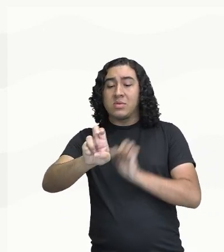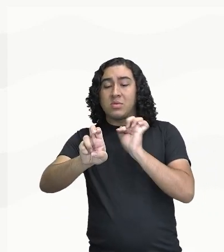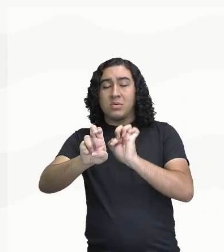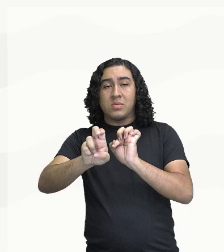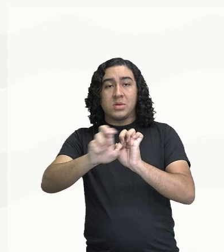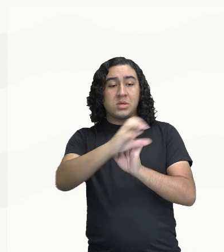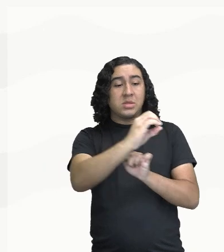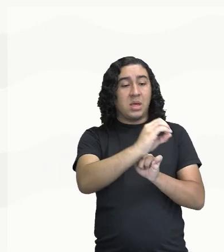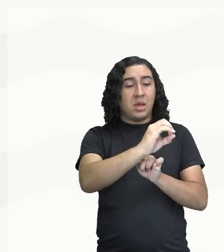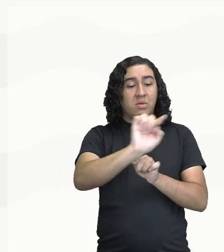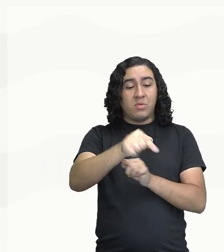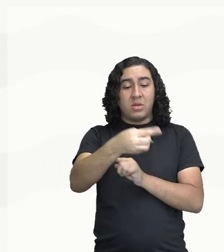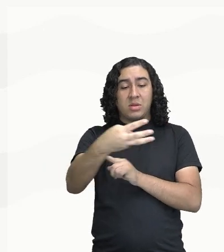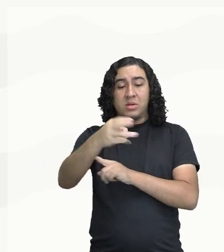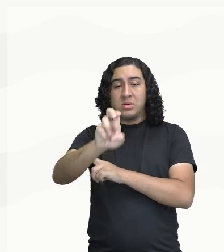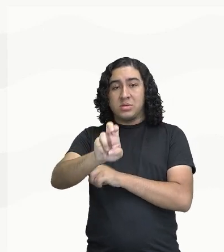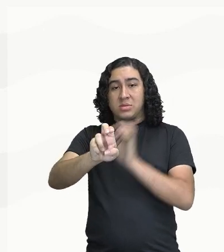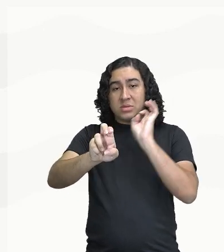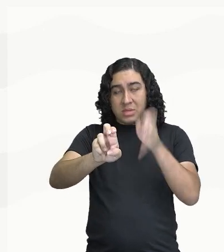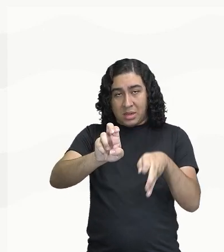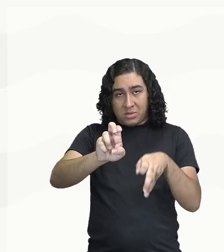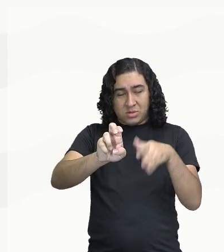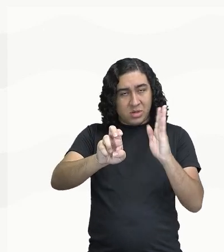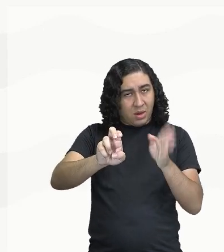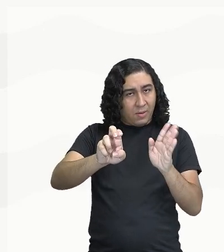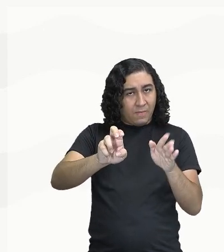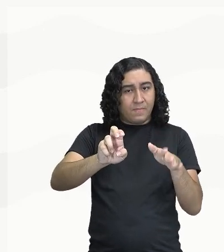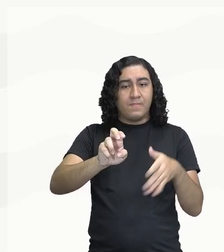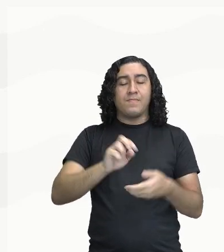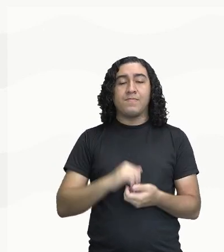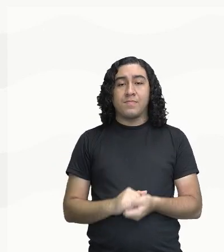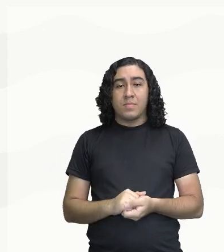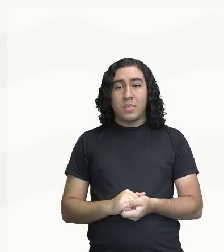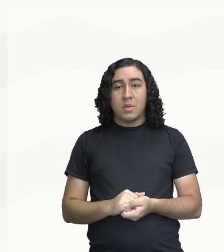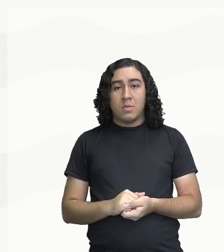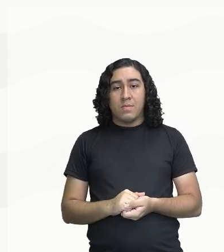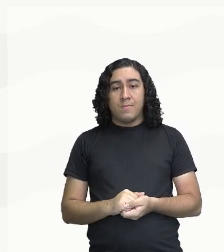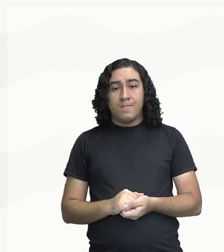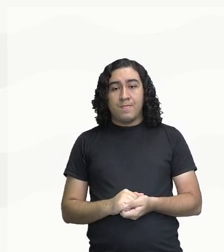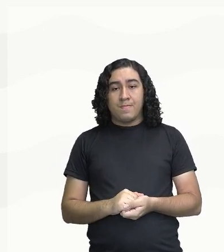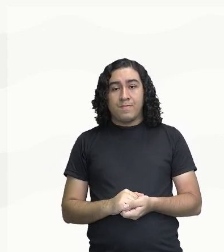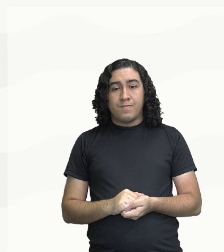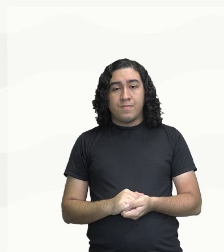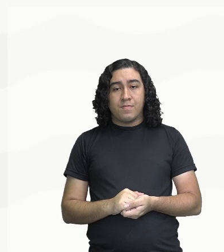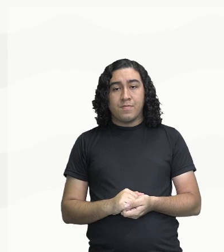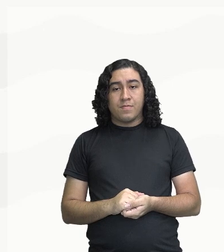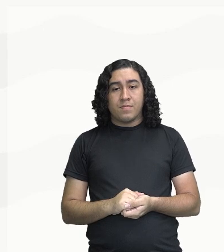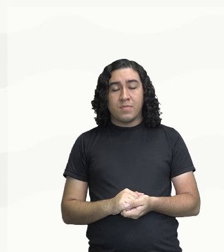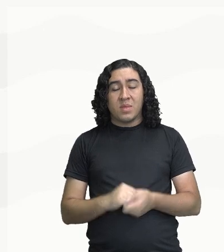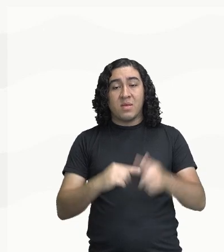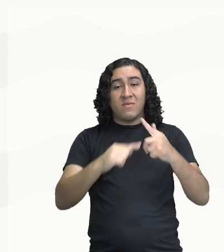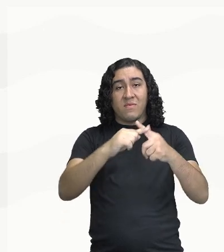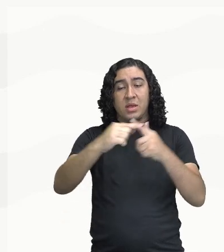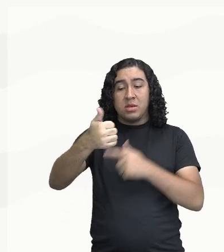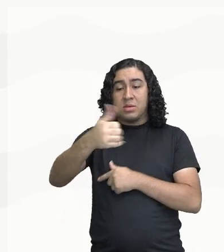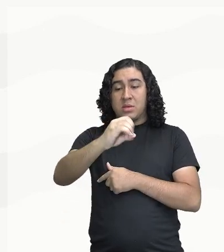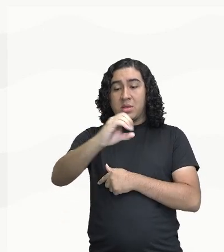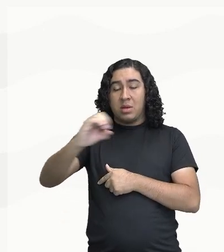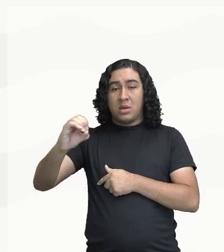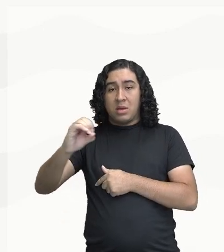Pega o 0,35, que é a frequência relativa, e multiplica por 100.